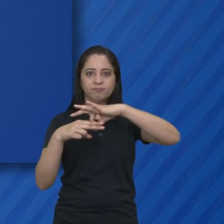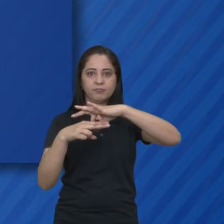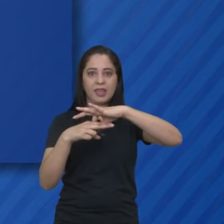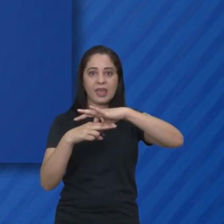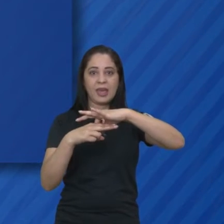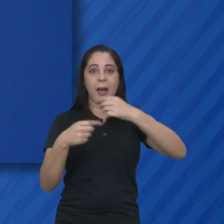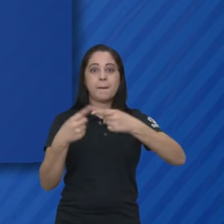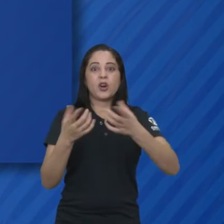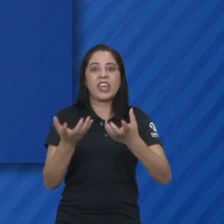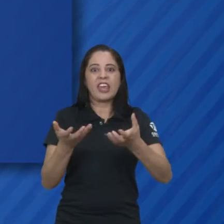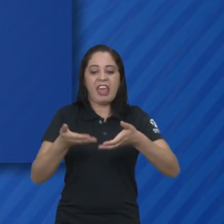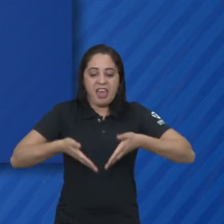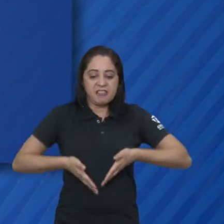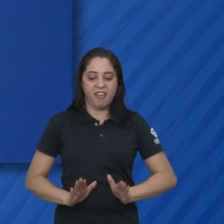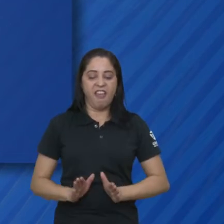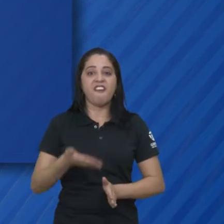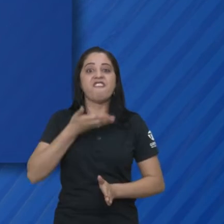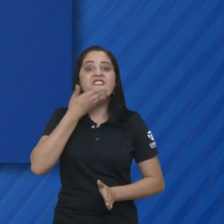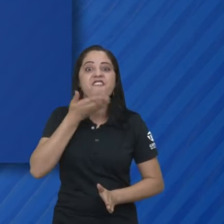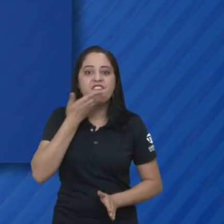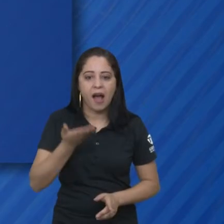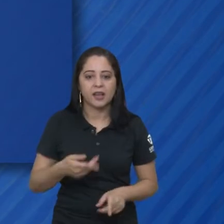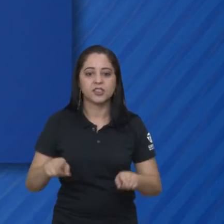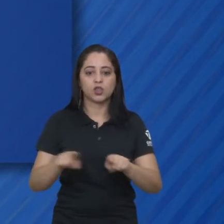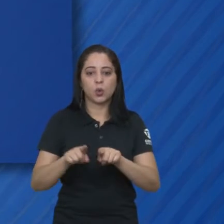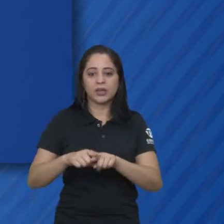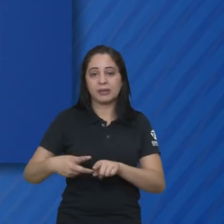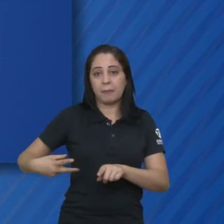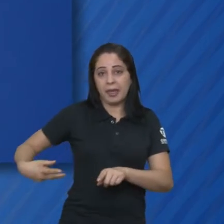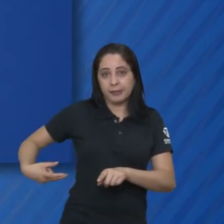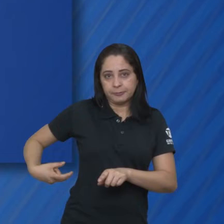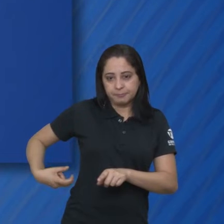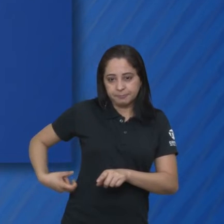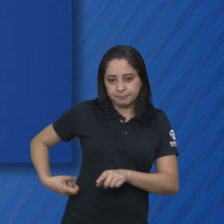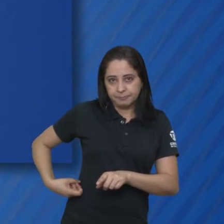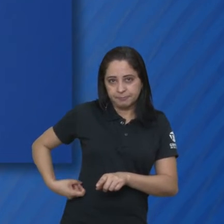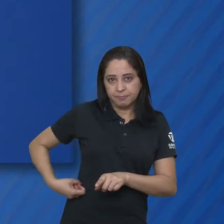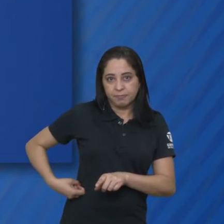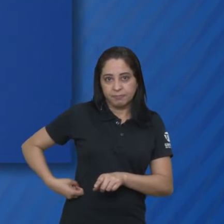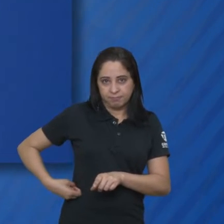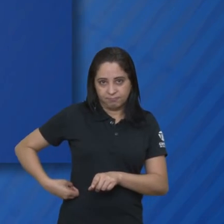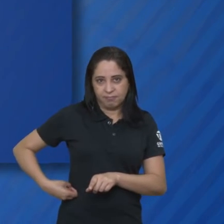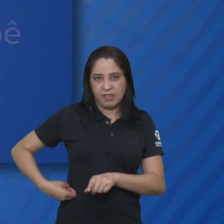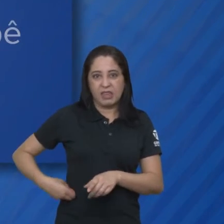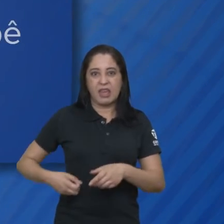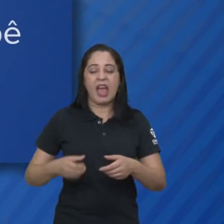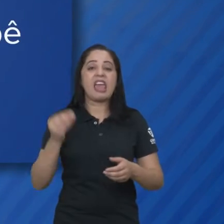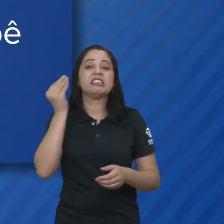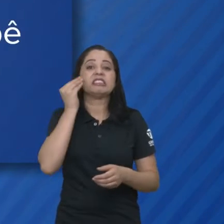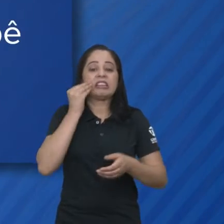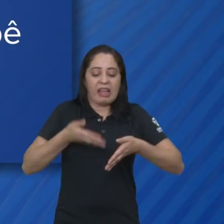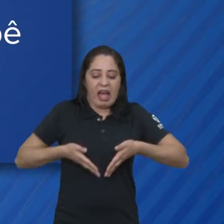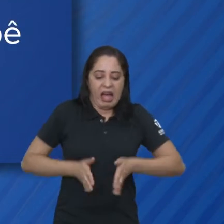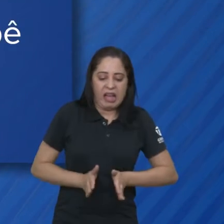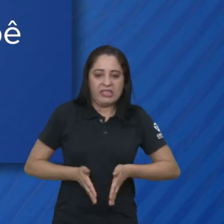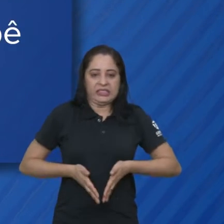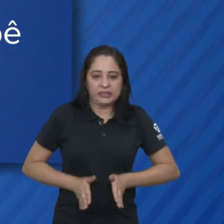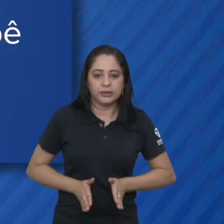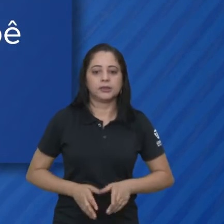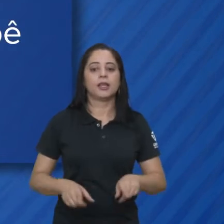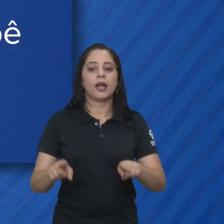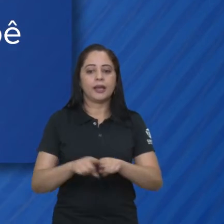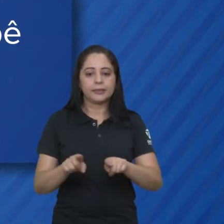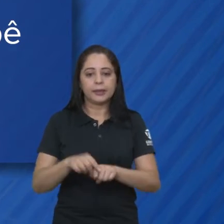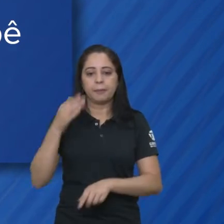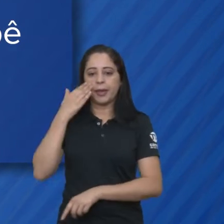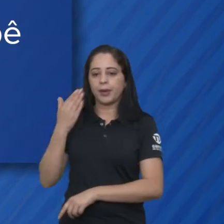uso da ocitocina sintética, alternativa para quando não há evolução na dilatação. A manobra de Christeller,